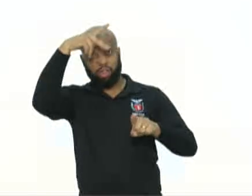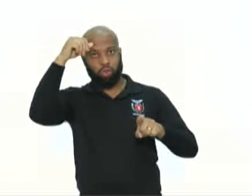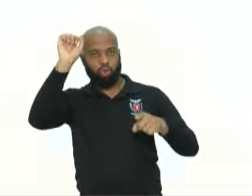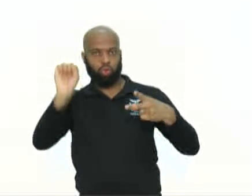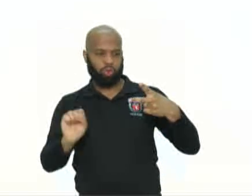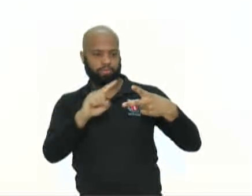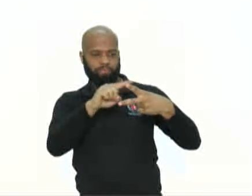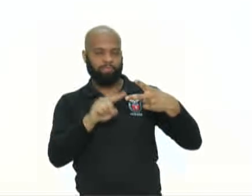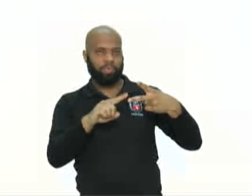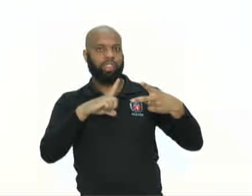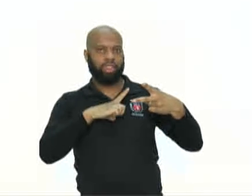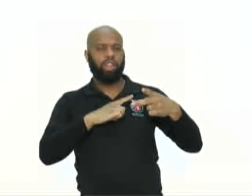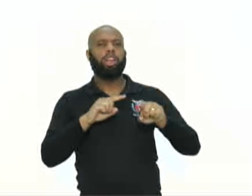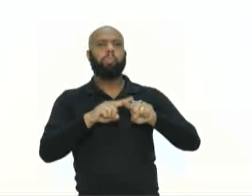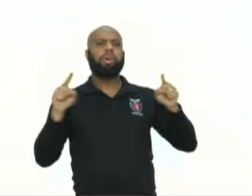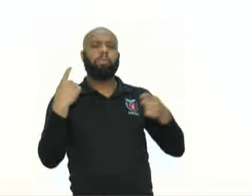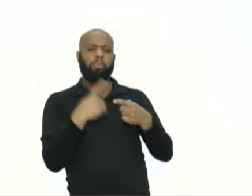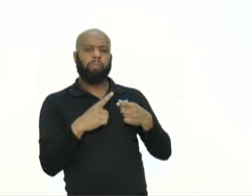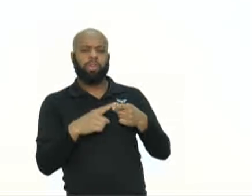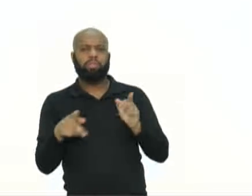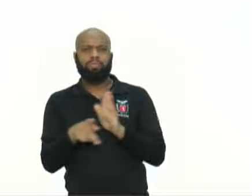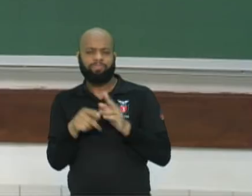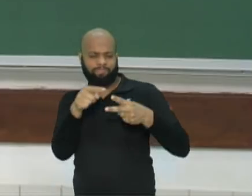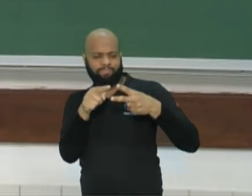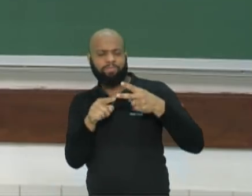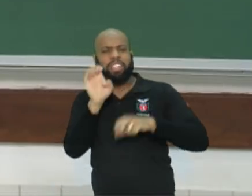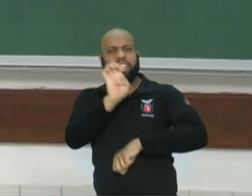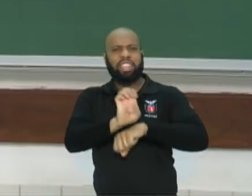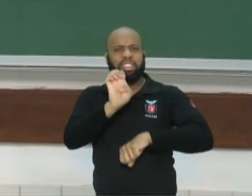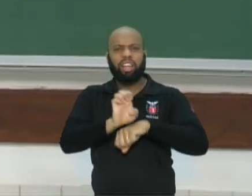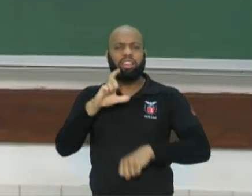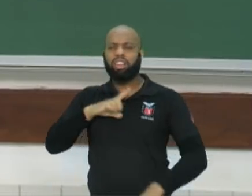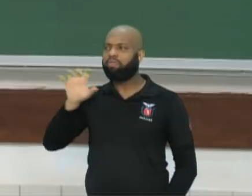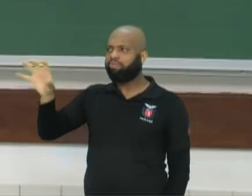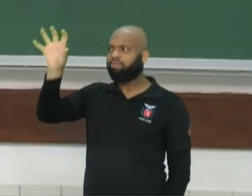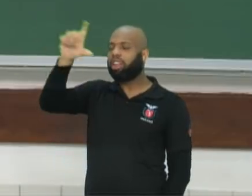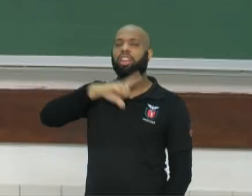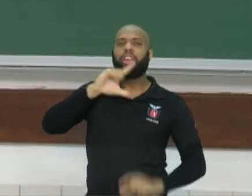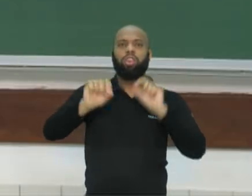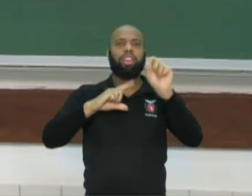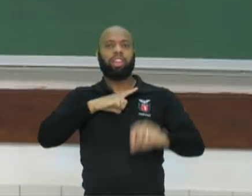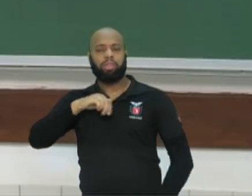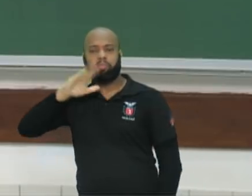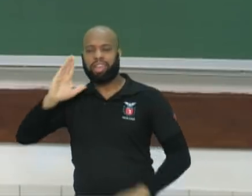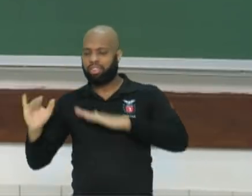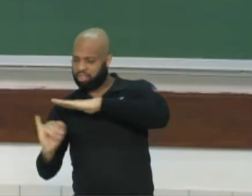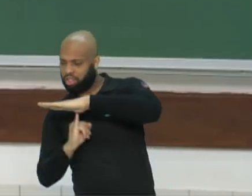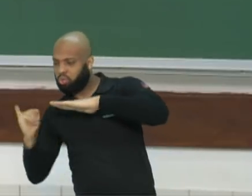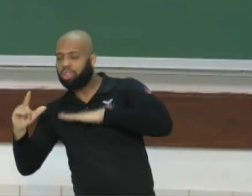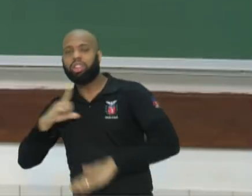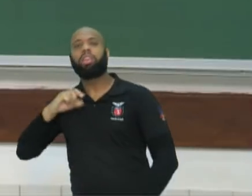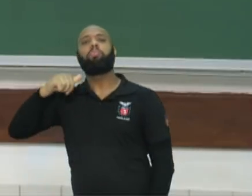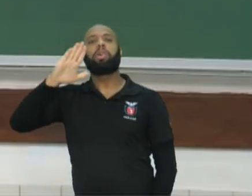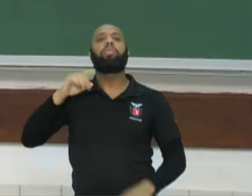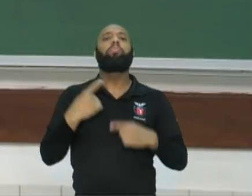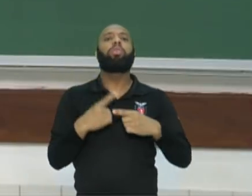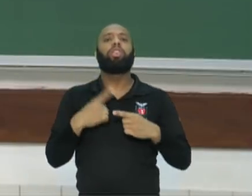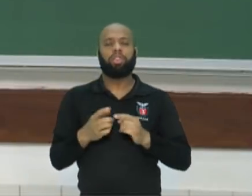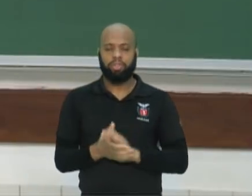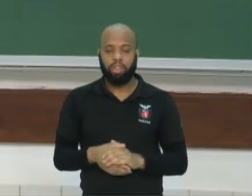Grosso do Sul. Mas por que que nesses dois estados, nessas áreas, tem uma presença mais forte da indústria?